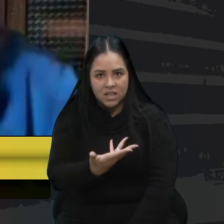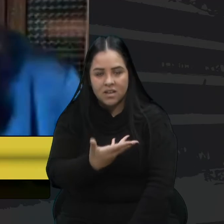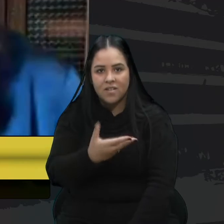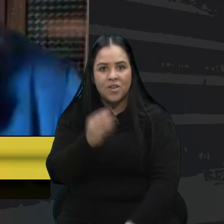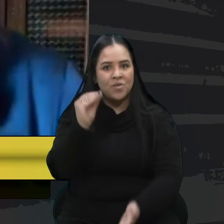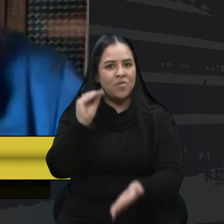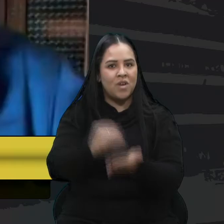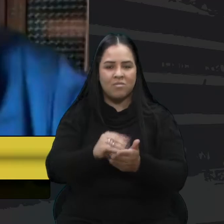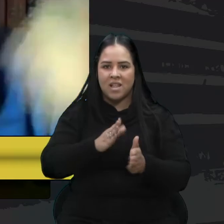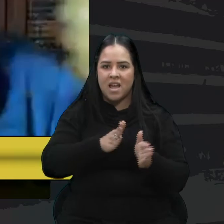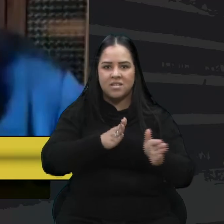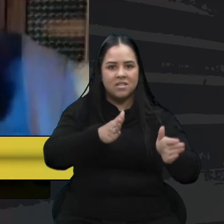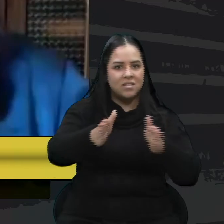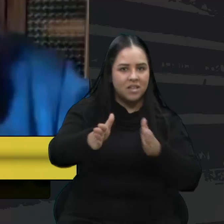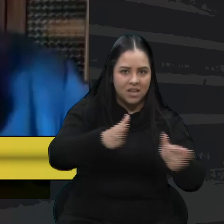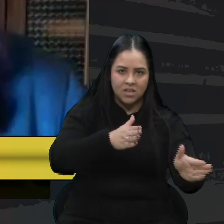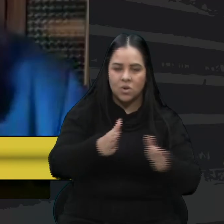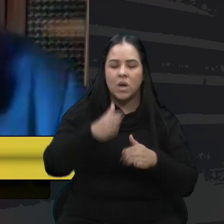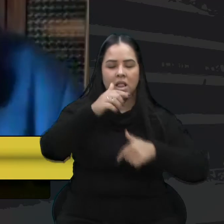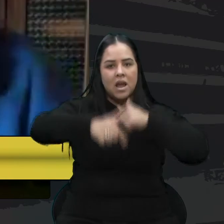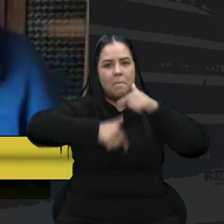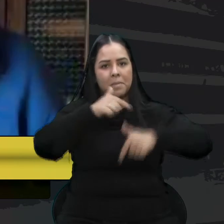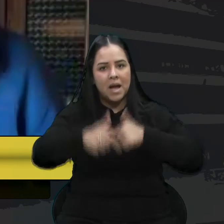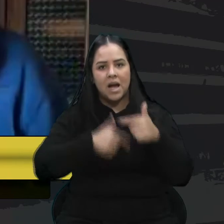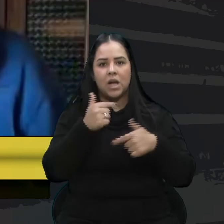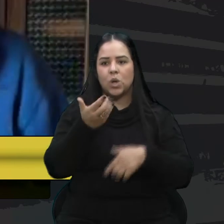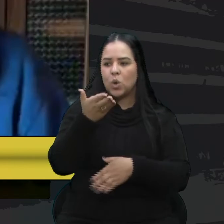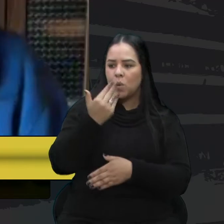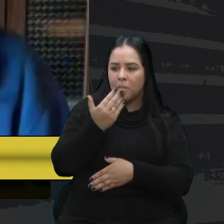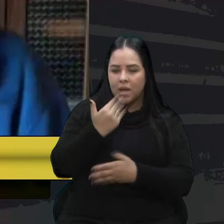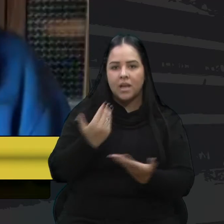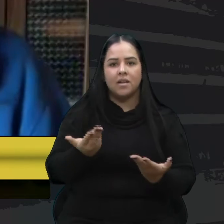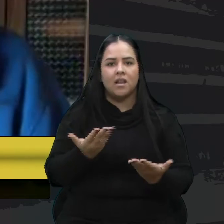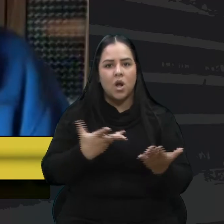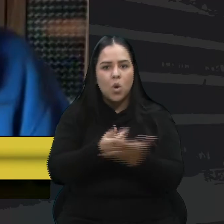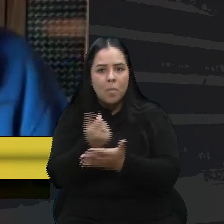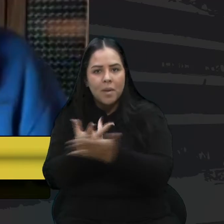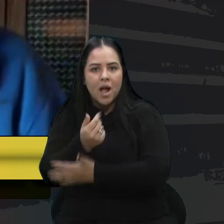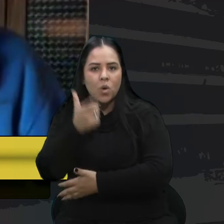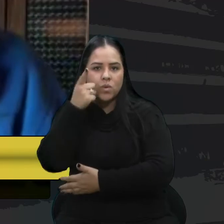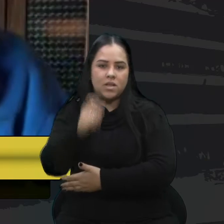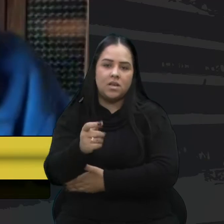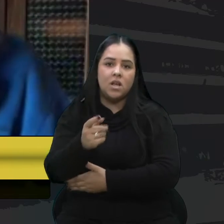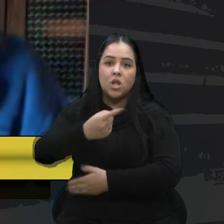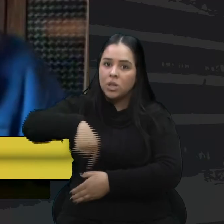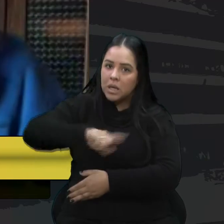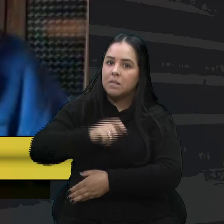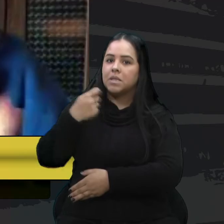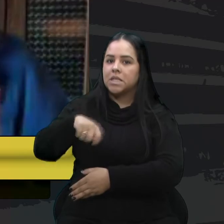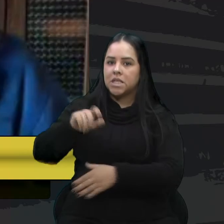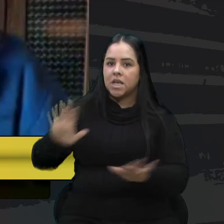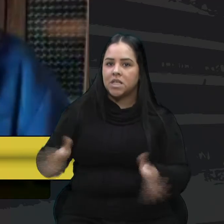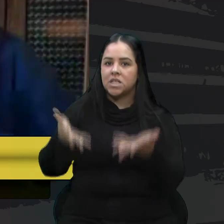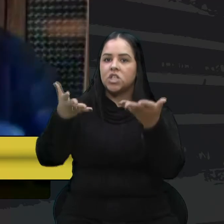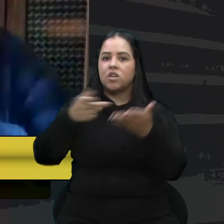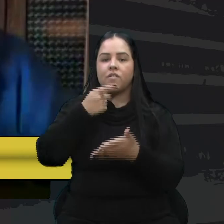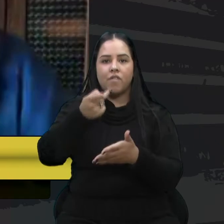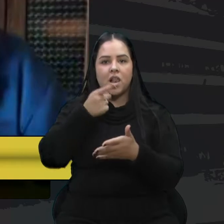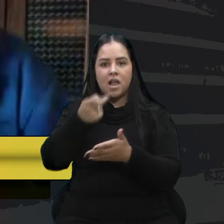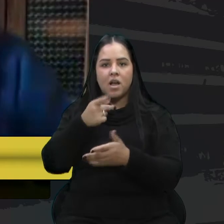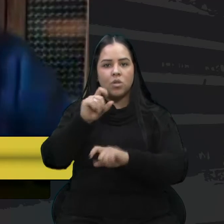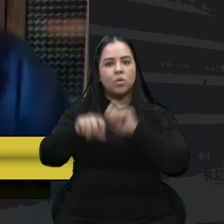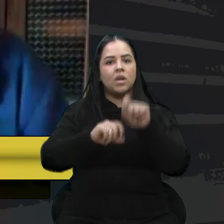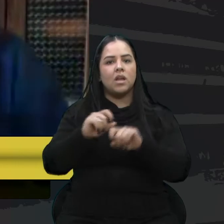de acesso a trabalho, comida. Então, a gente precisa realmente aqui incentivar e falar sobre a importância